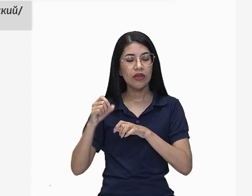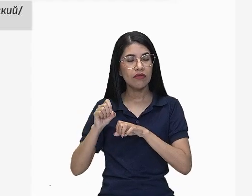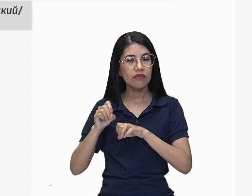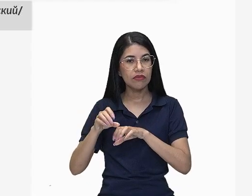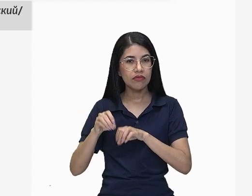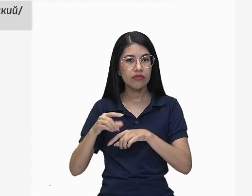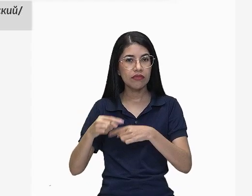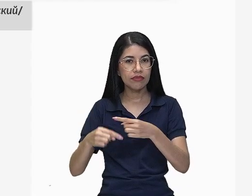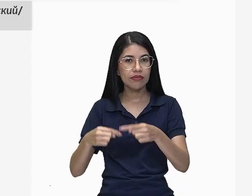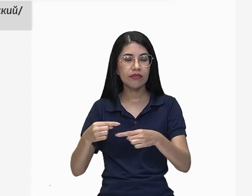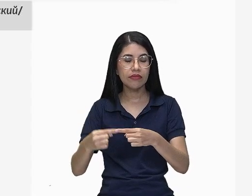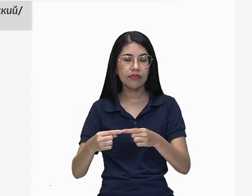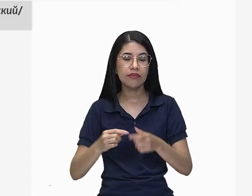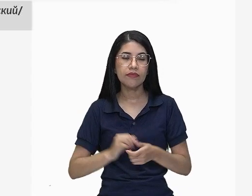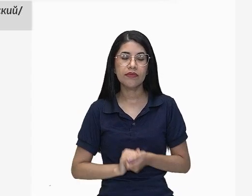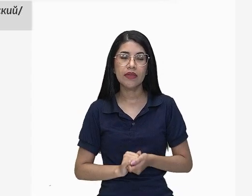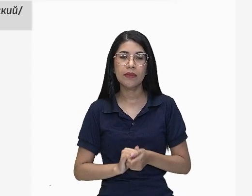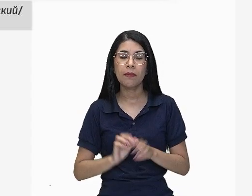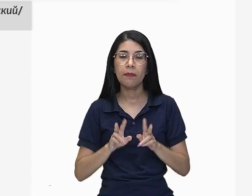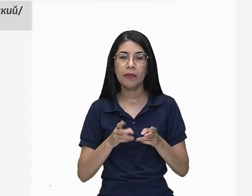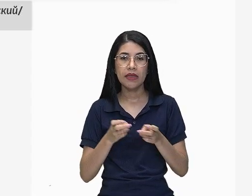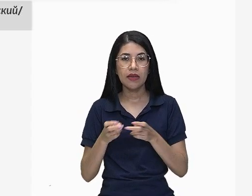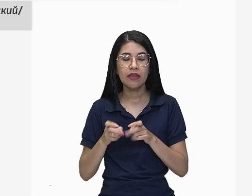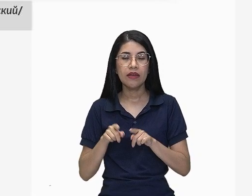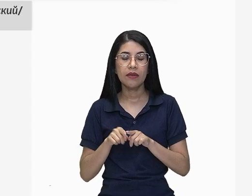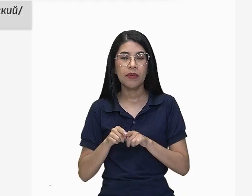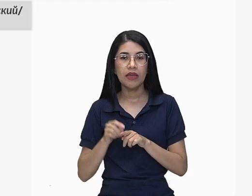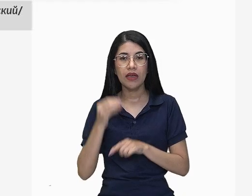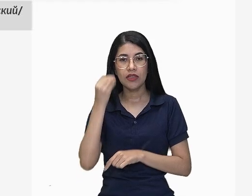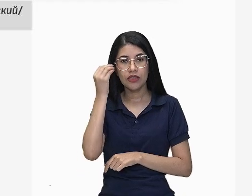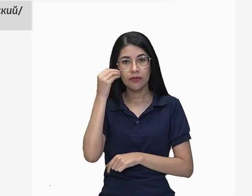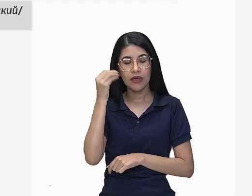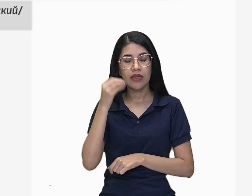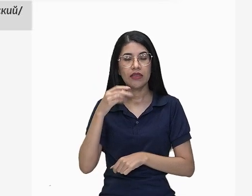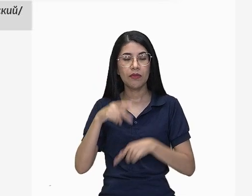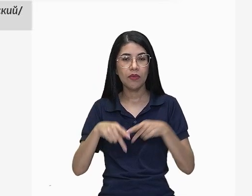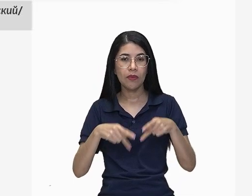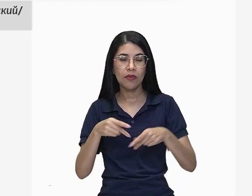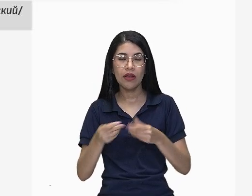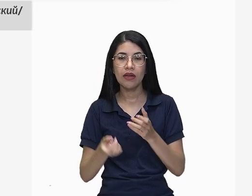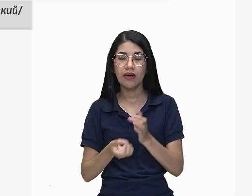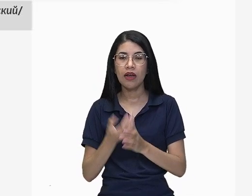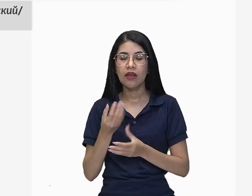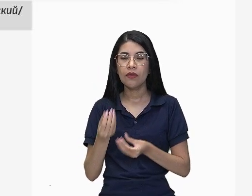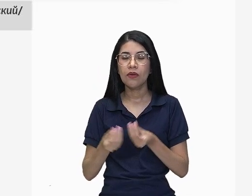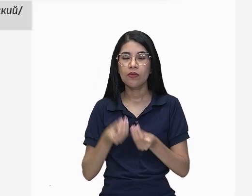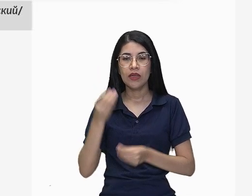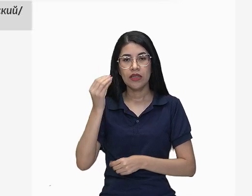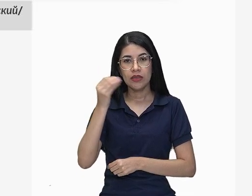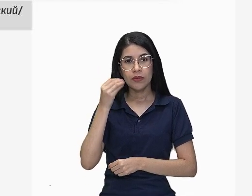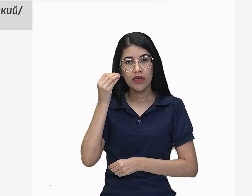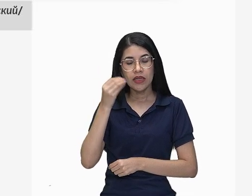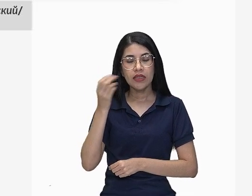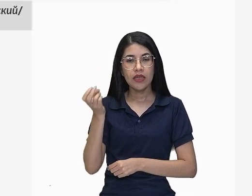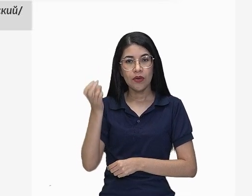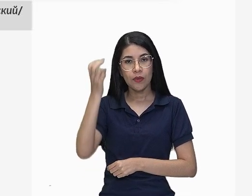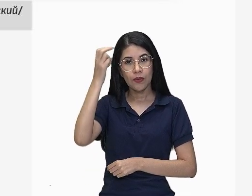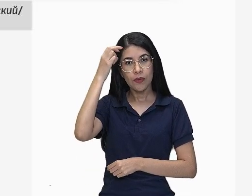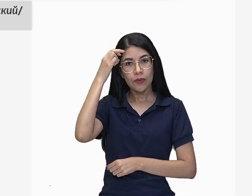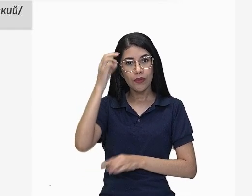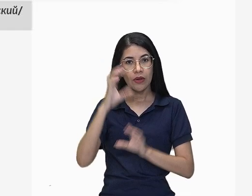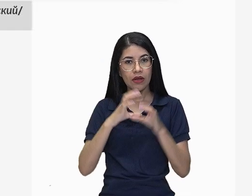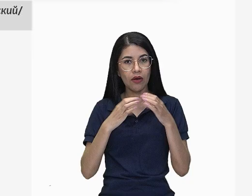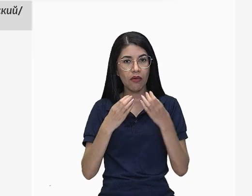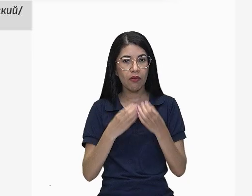E aí a gente observa, né, que o saber popular, ele é construído pela experiência e pela cultura das